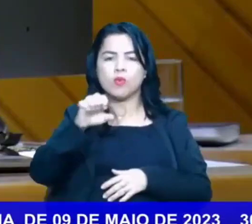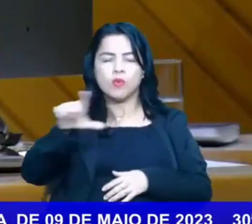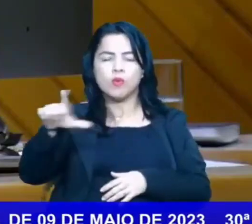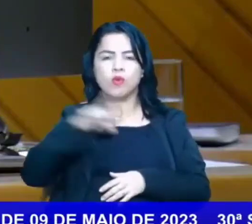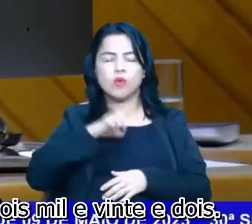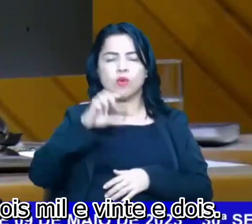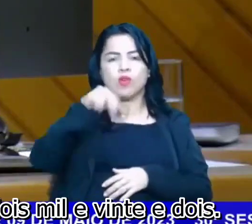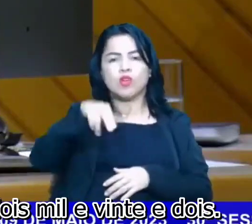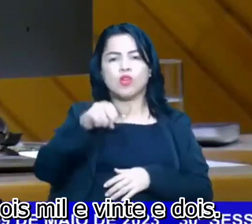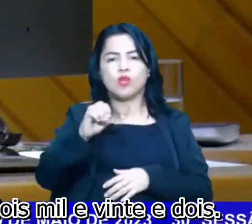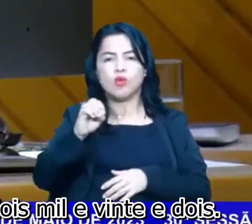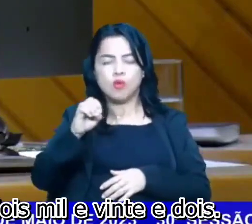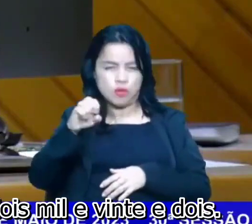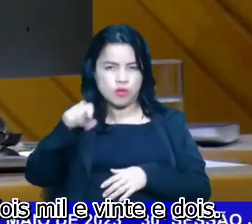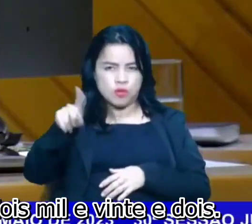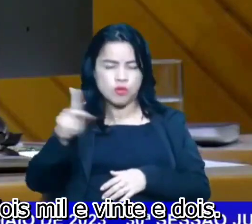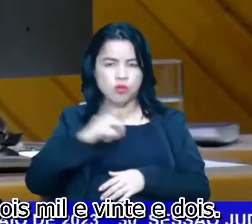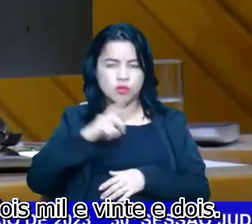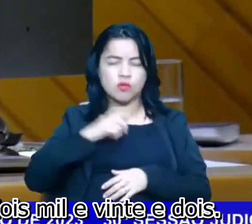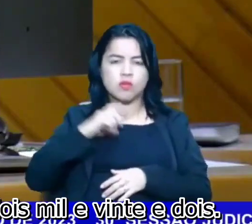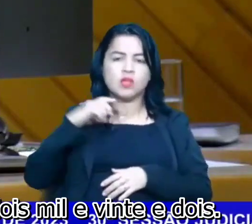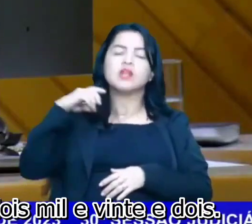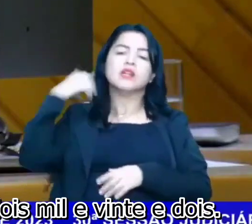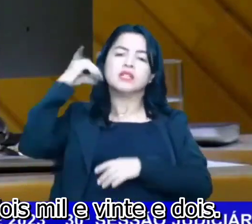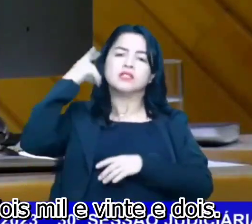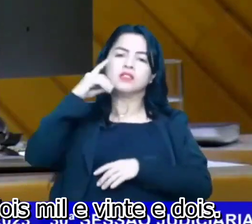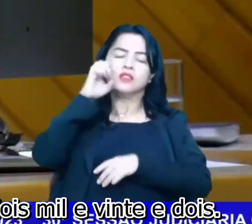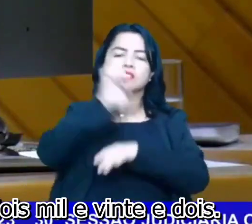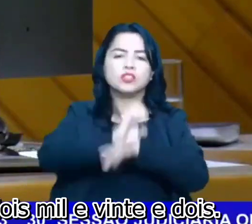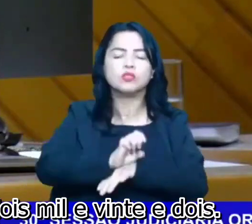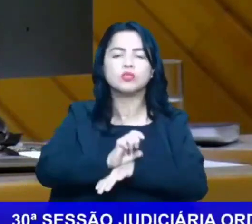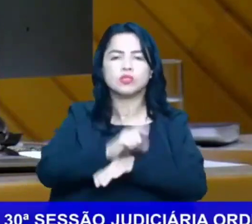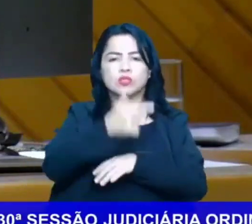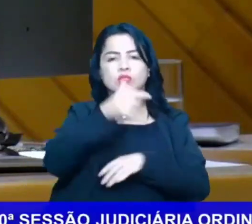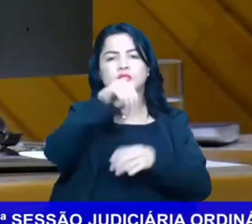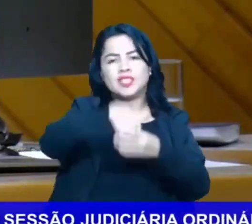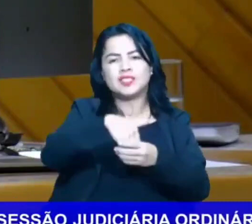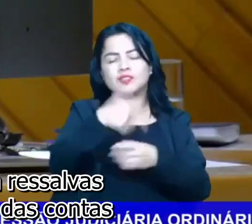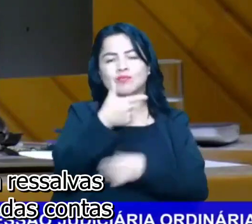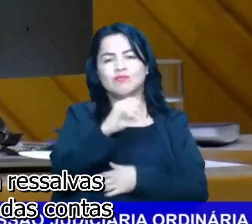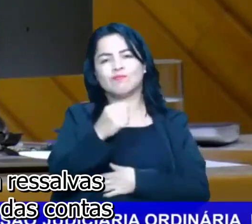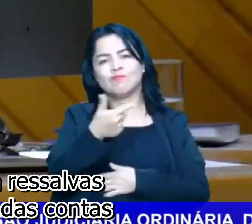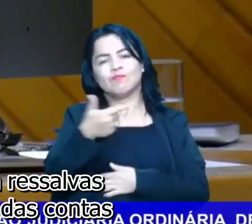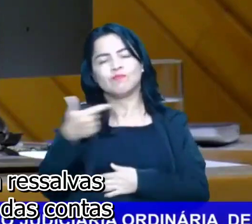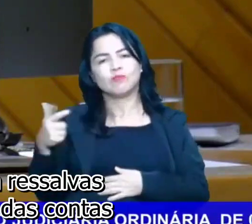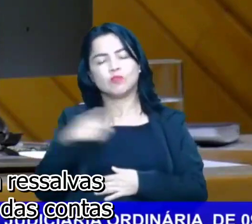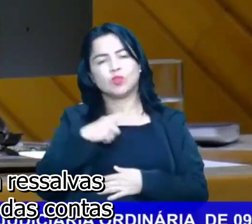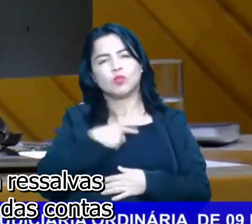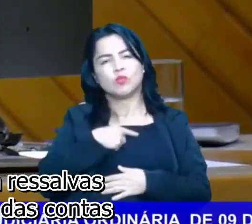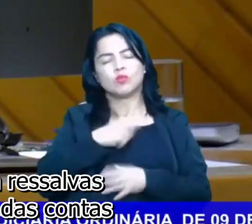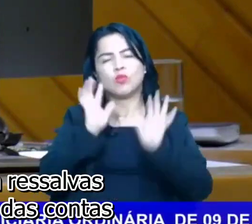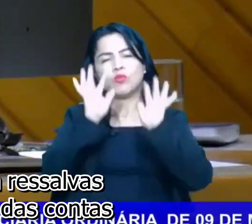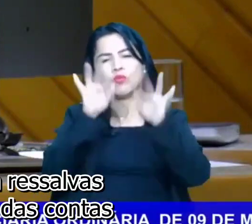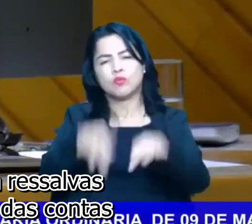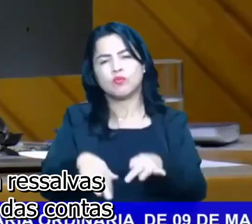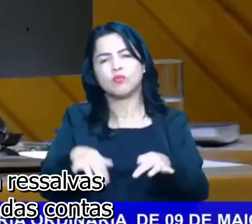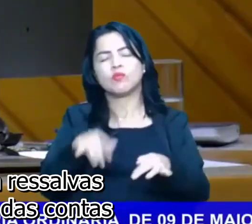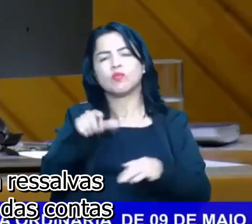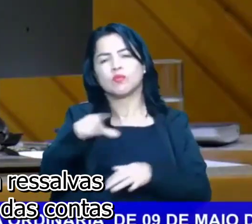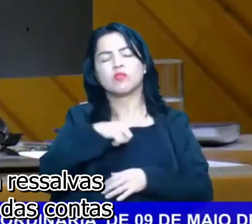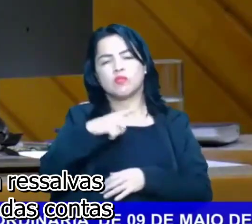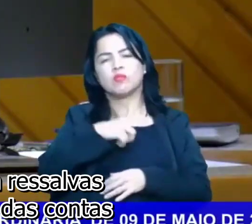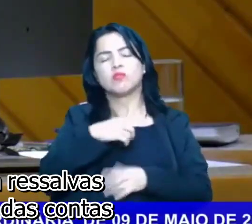Palmeirinho, ambos candidatos ao cargo de deputado estadual pelo Avante, nas eleições 2022. Em conclusão, o NACEP sugeriu aprovação